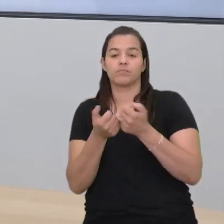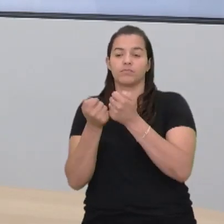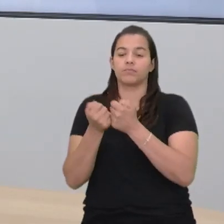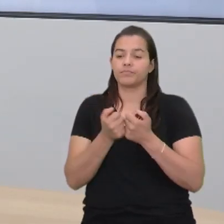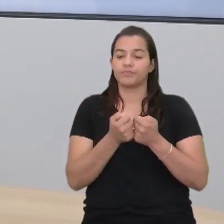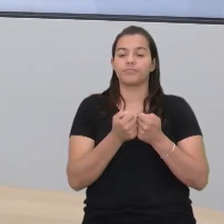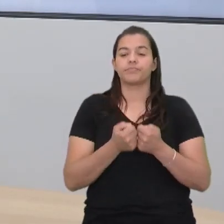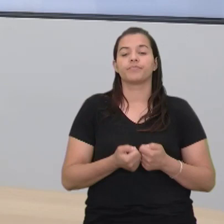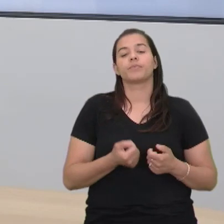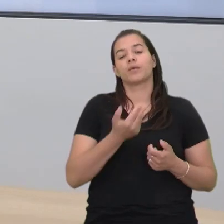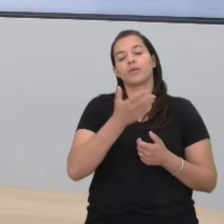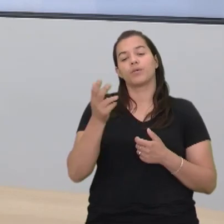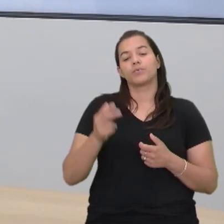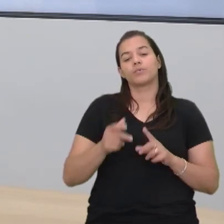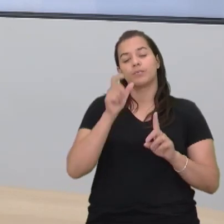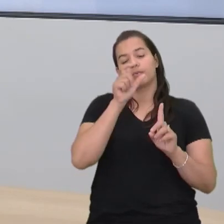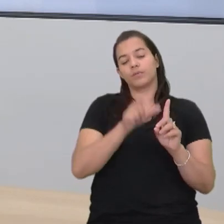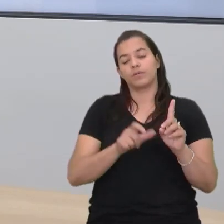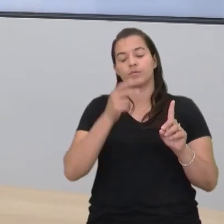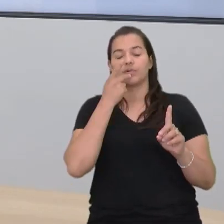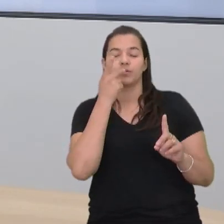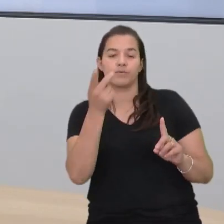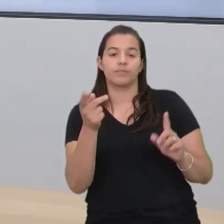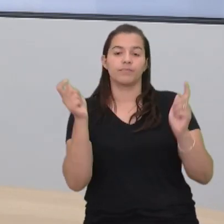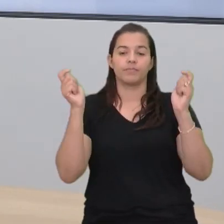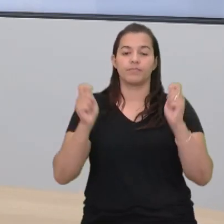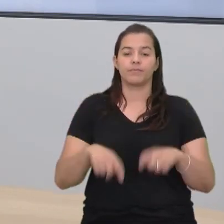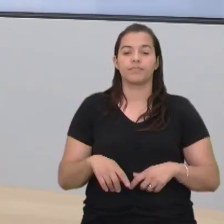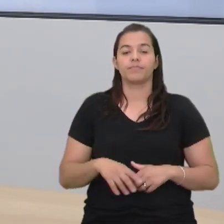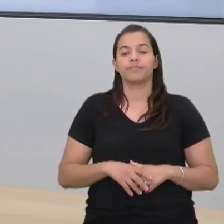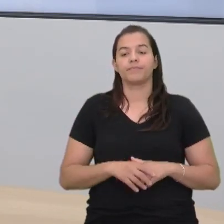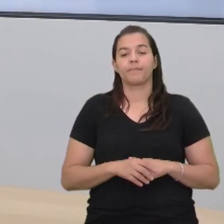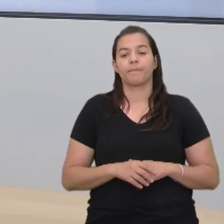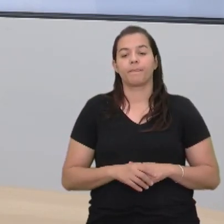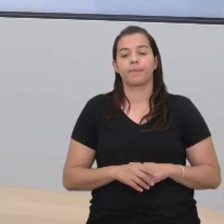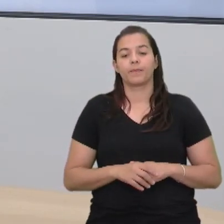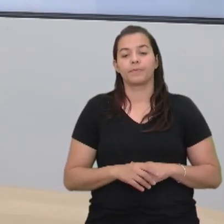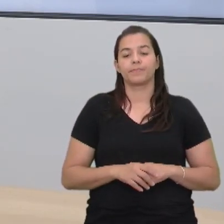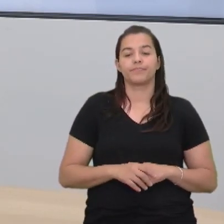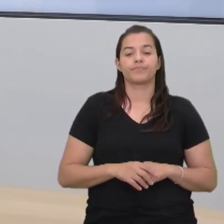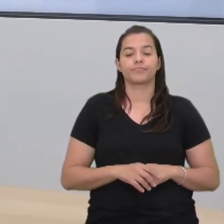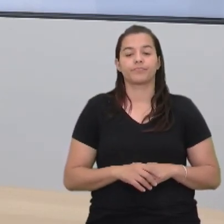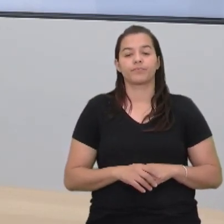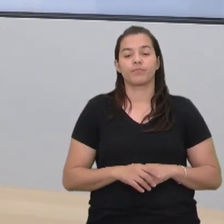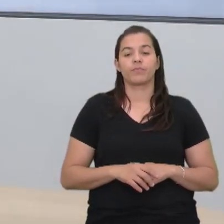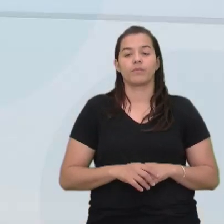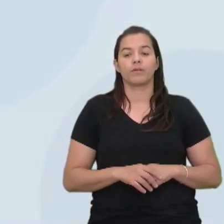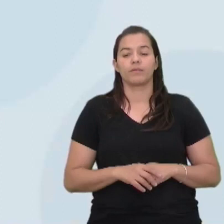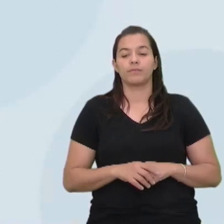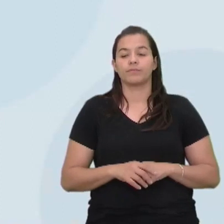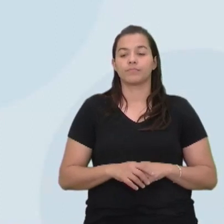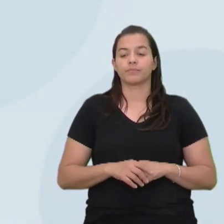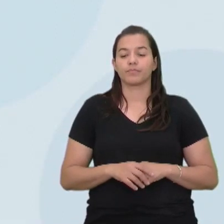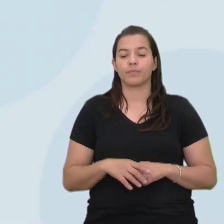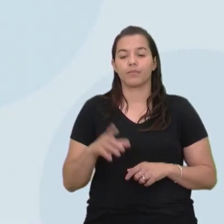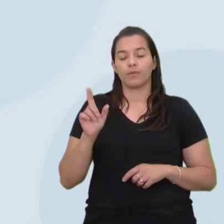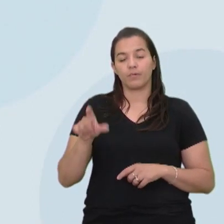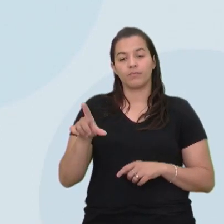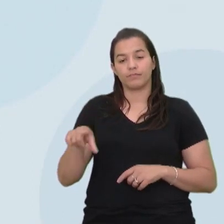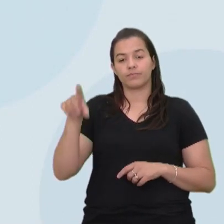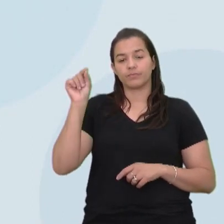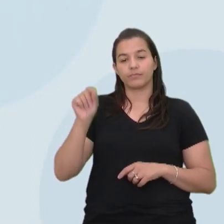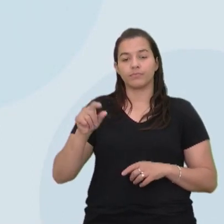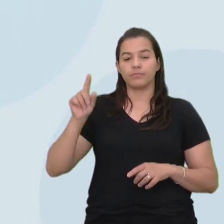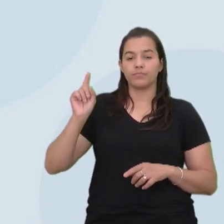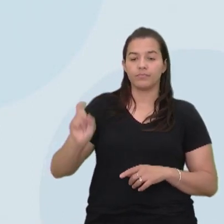o personagem estivesse falando com a pessoa. Dá para fazer isso, tá bom? Tem a tecla espaço pressionada, aí pode escolher outra tecla. O mouse